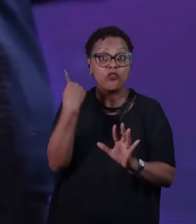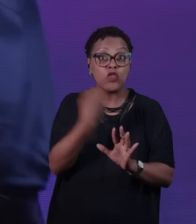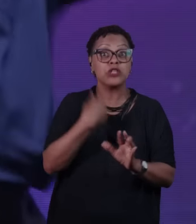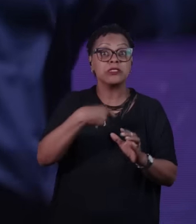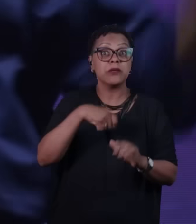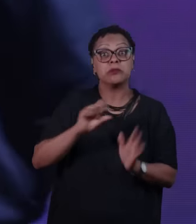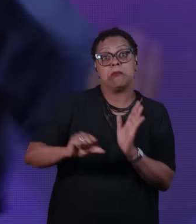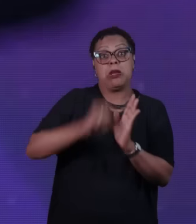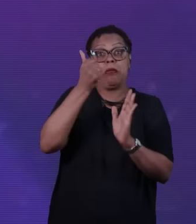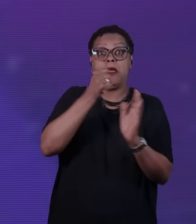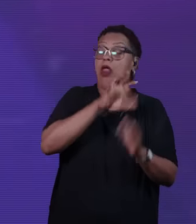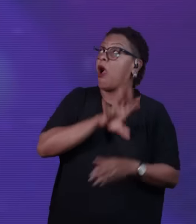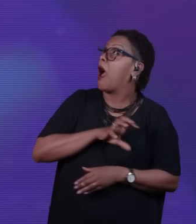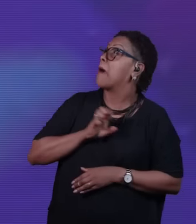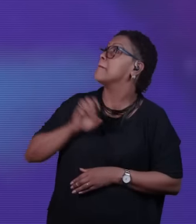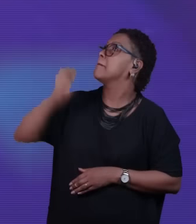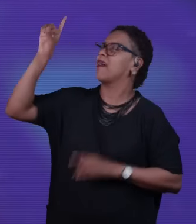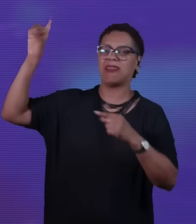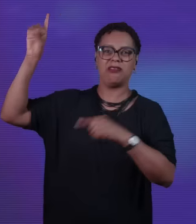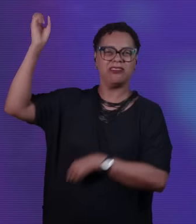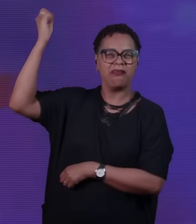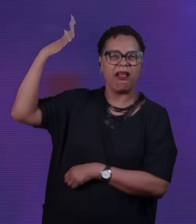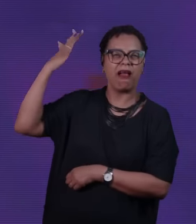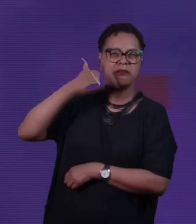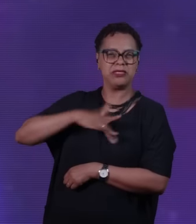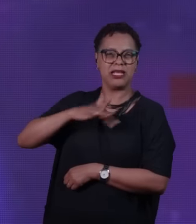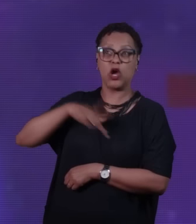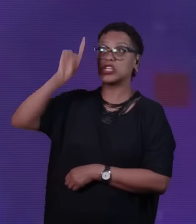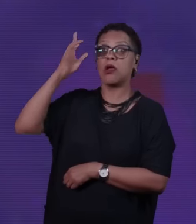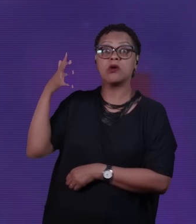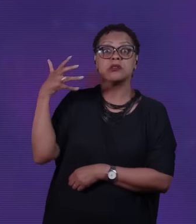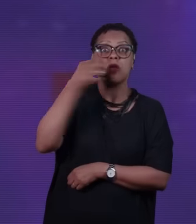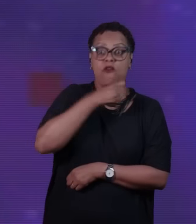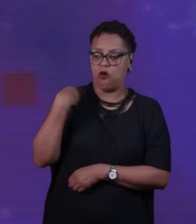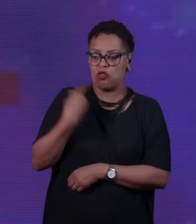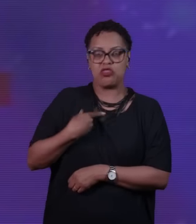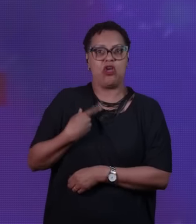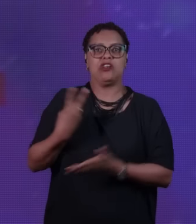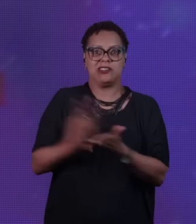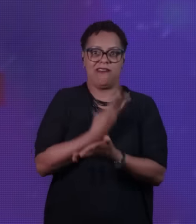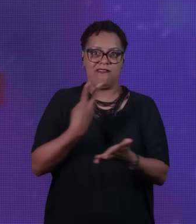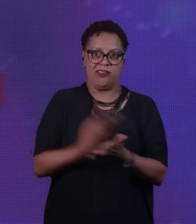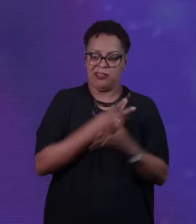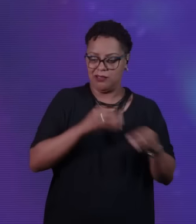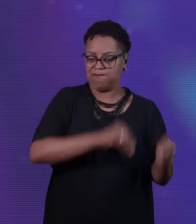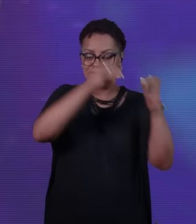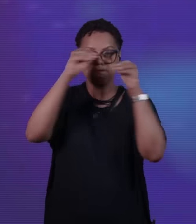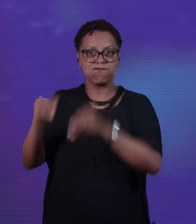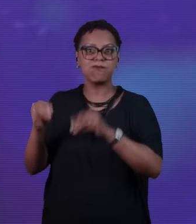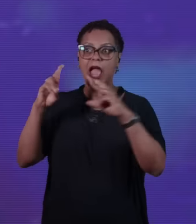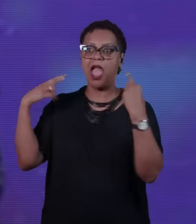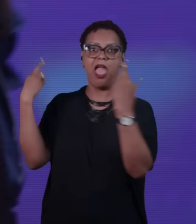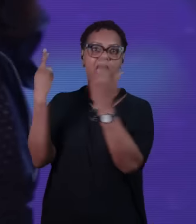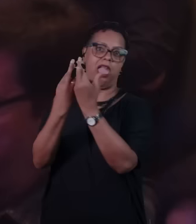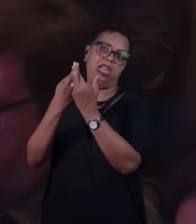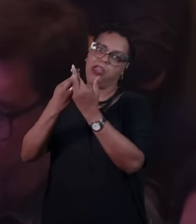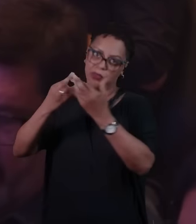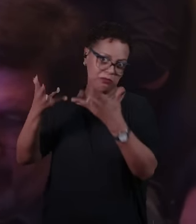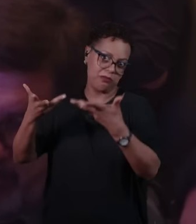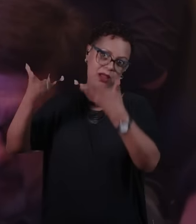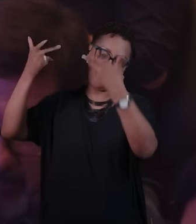bênção, porque é pela misericórdia e pela graça que Ele nos arrancou do império das trevas e nos transportou para o reino do Filho do Seu